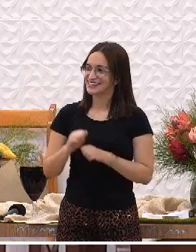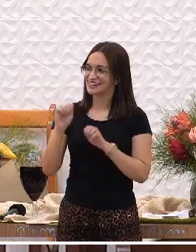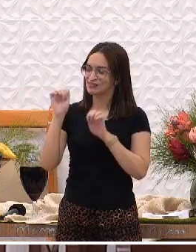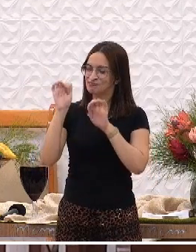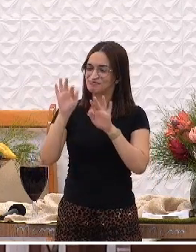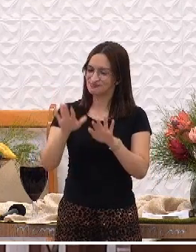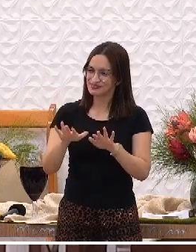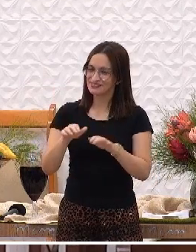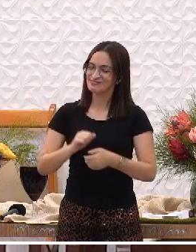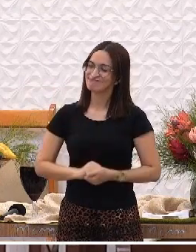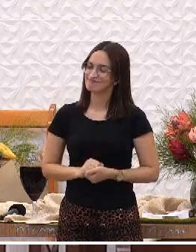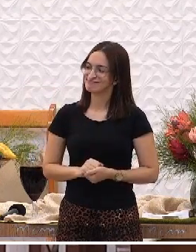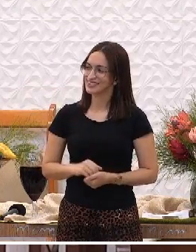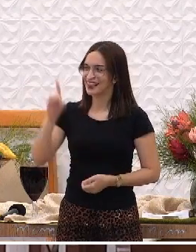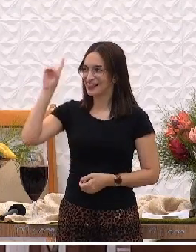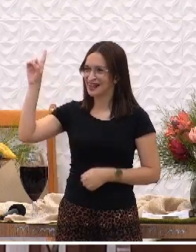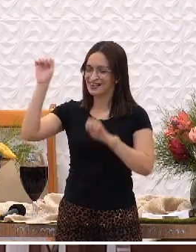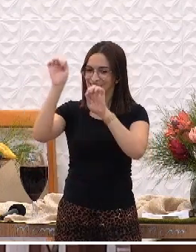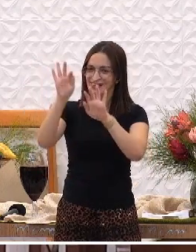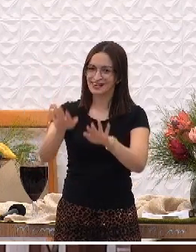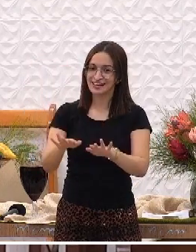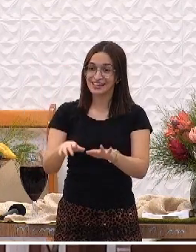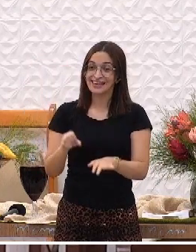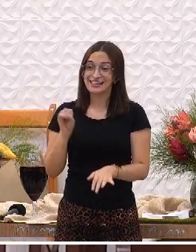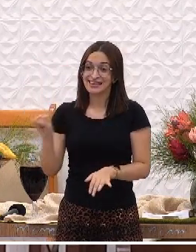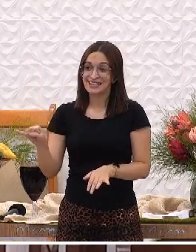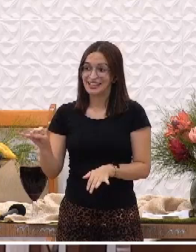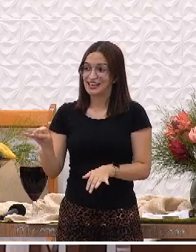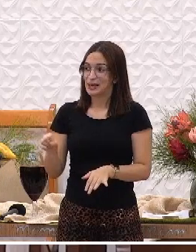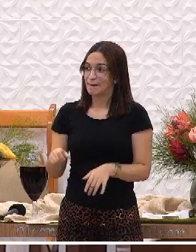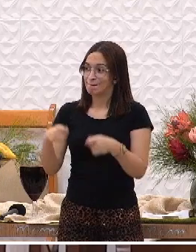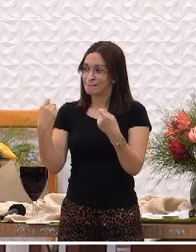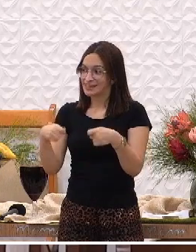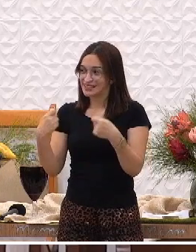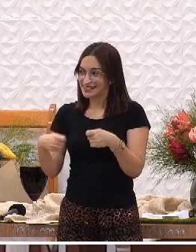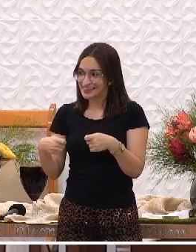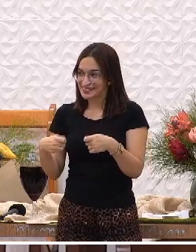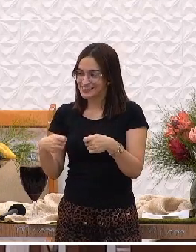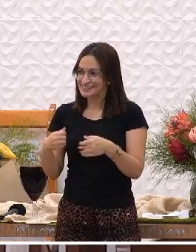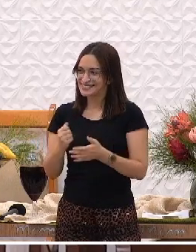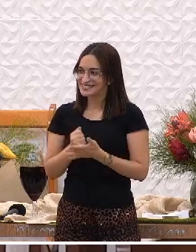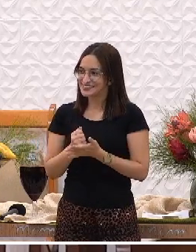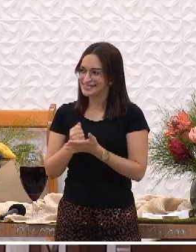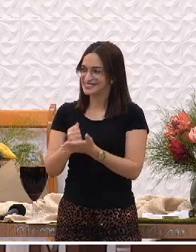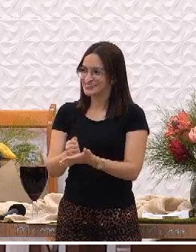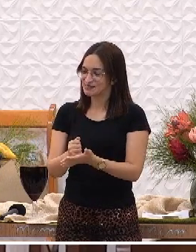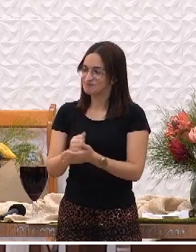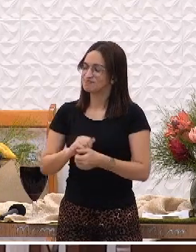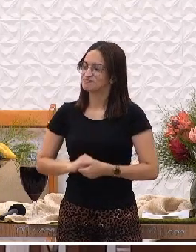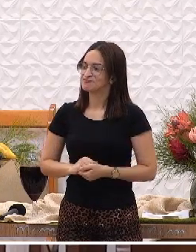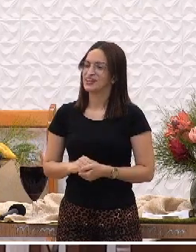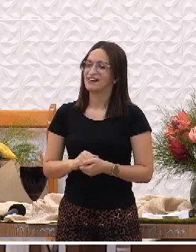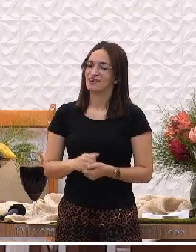abençoe vocês, tá? Qualquer coisa, falem com a gente. E a Gabi Morgana pediu para eu avisar vocês, para lembrar vocês, na